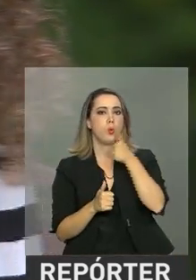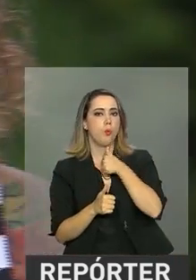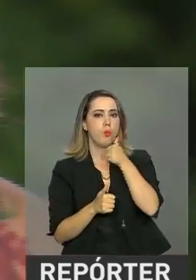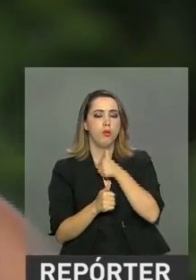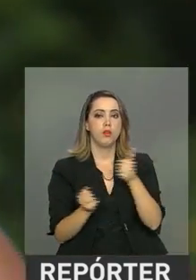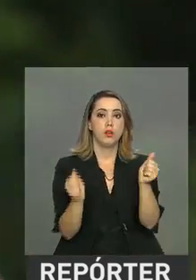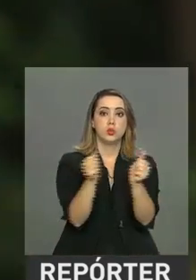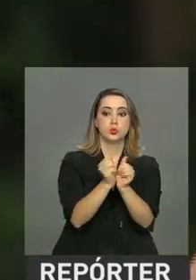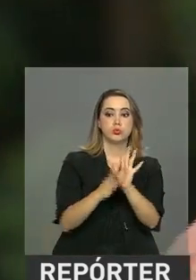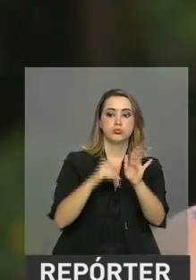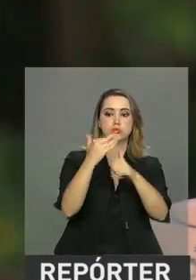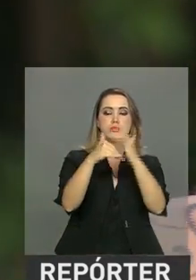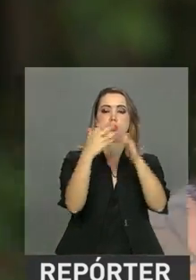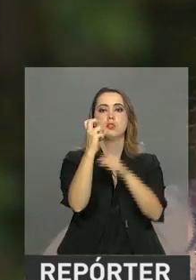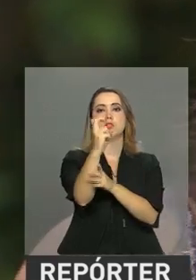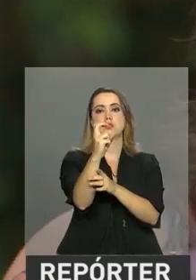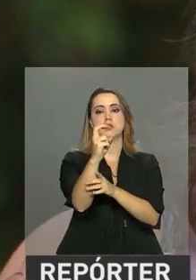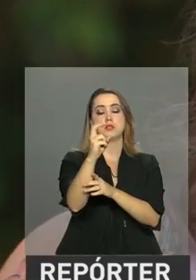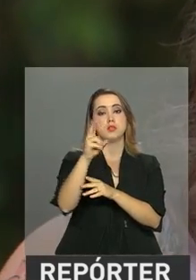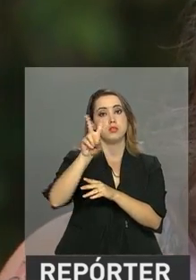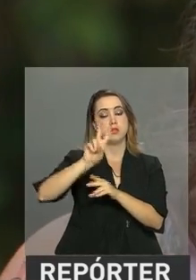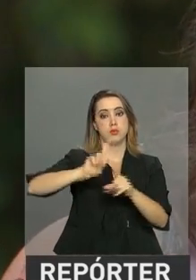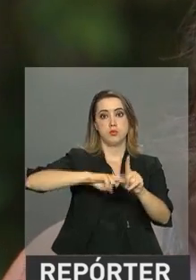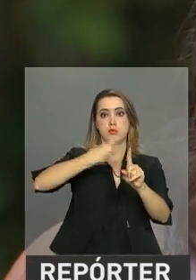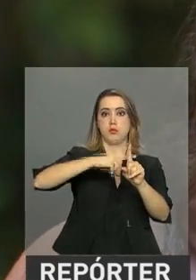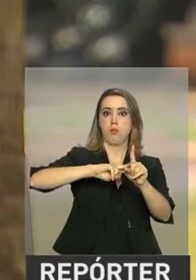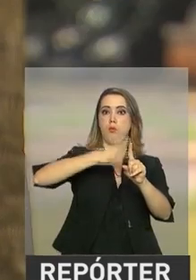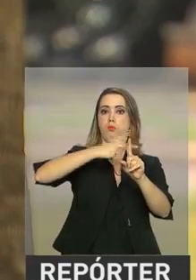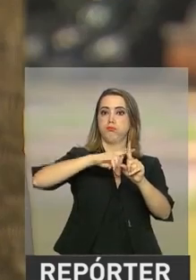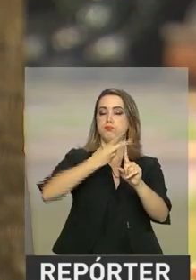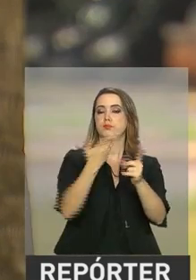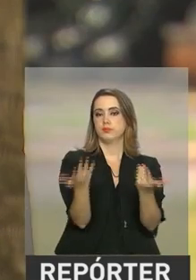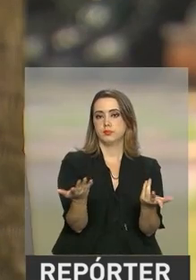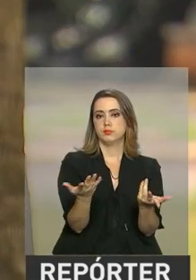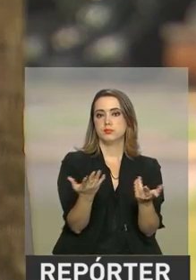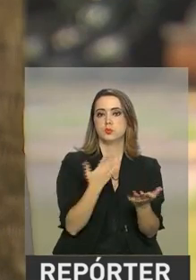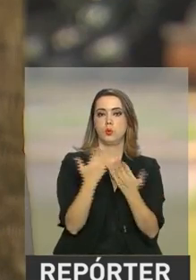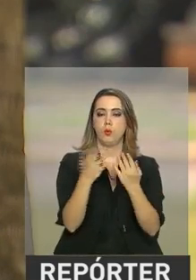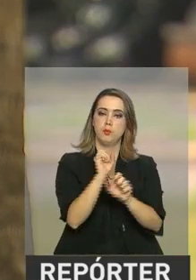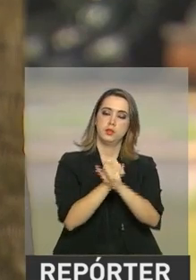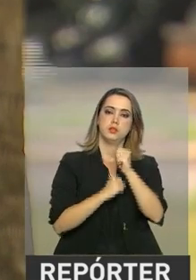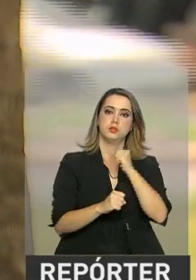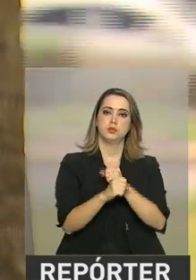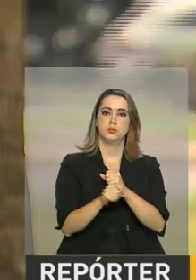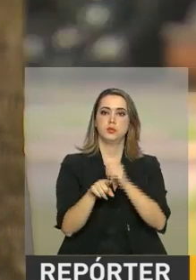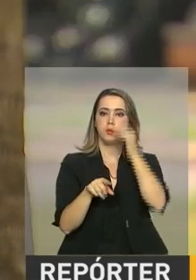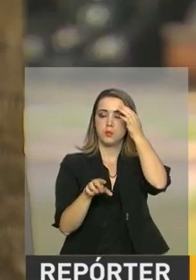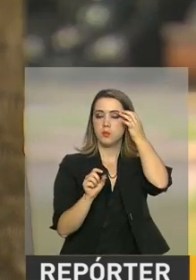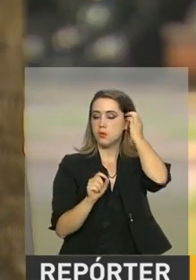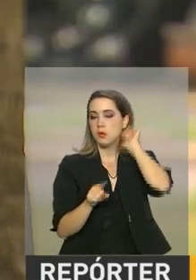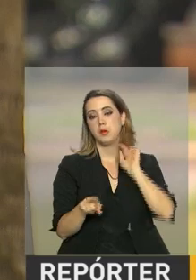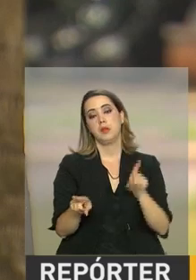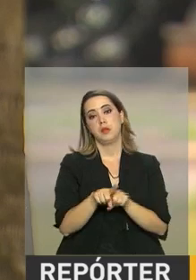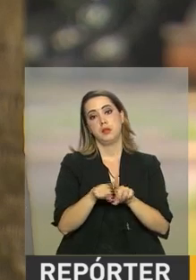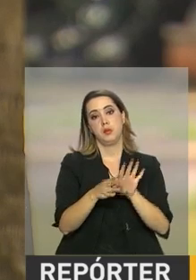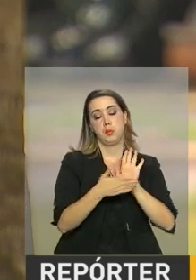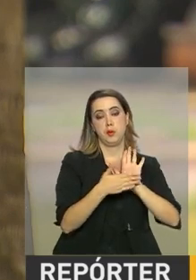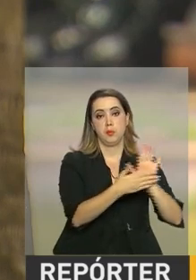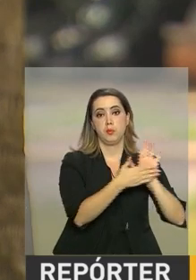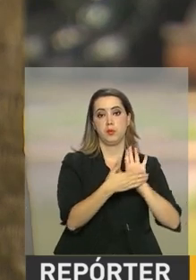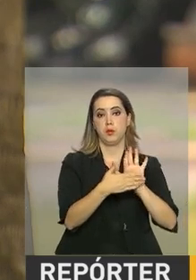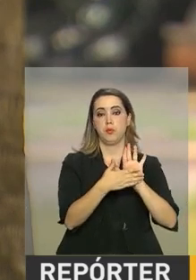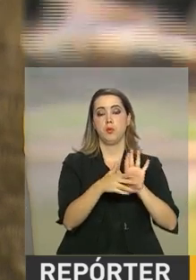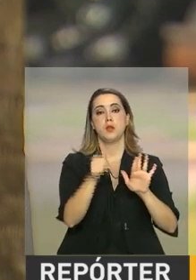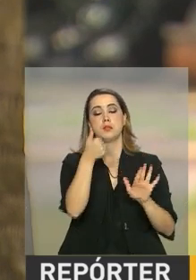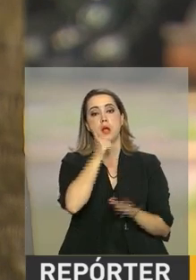cinco vezes mais do que entre homens e mulheres em 2015 a pesquisa mostra também uma tendência das mulheres brasileiras deixarem a